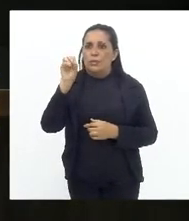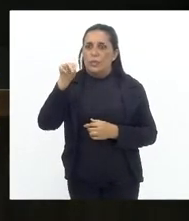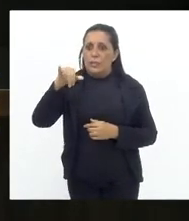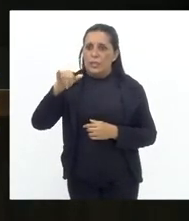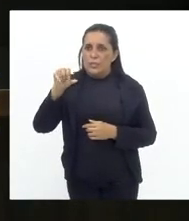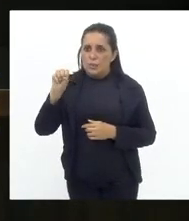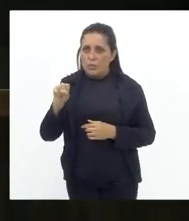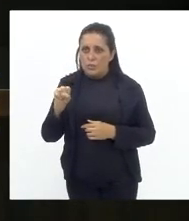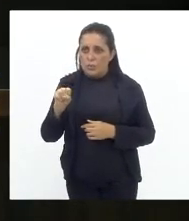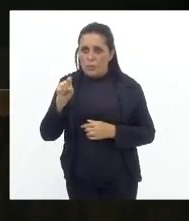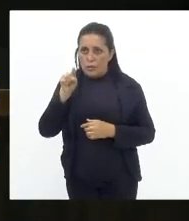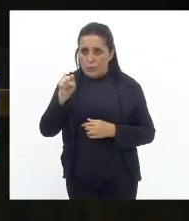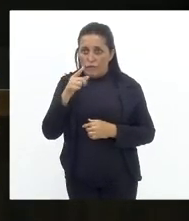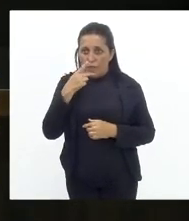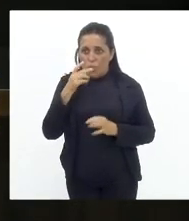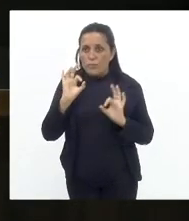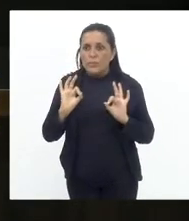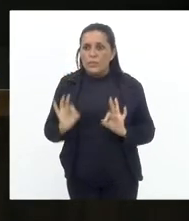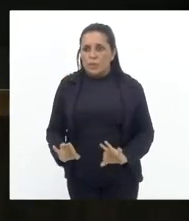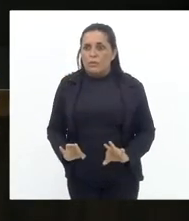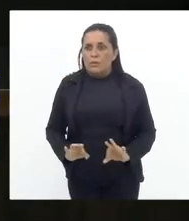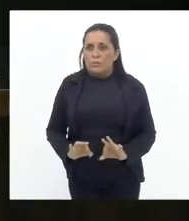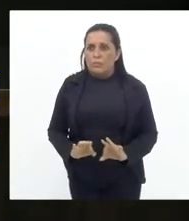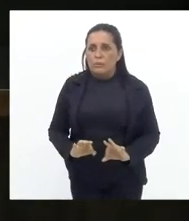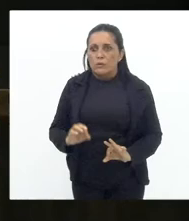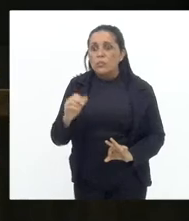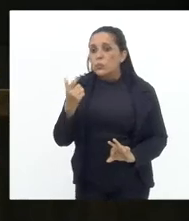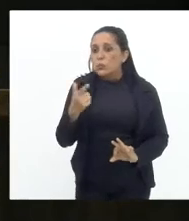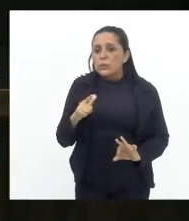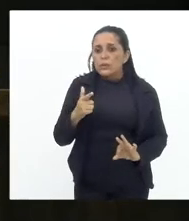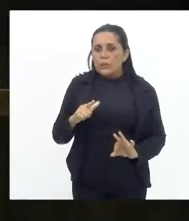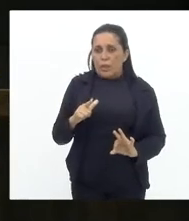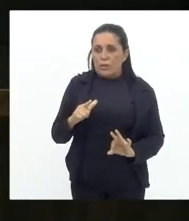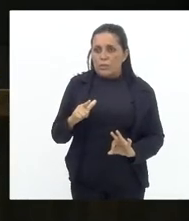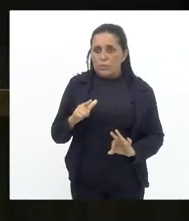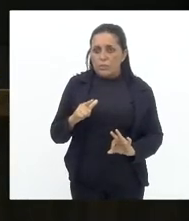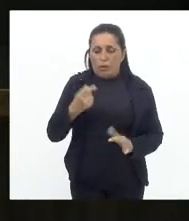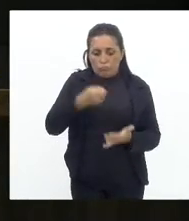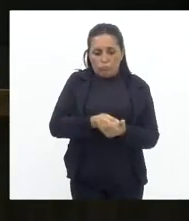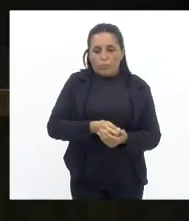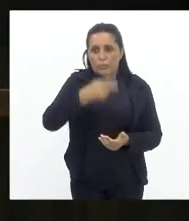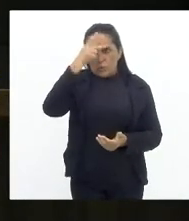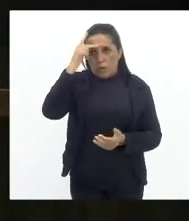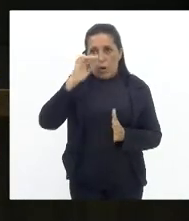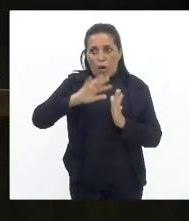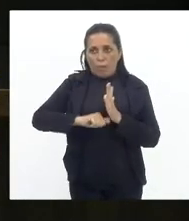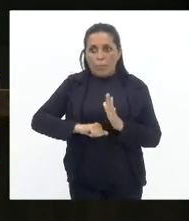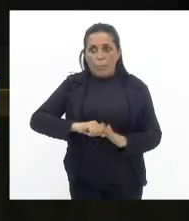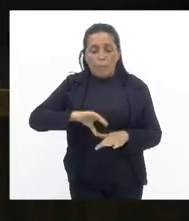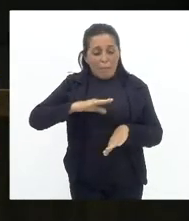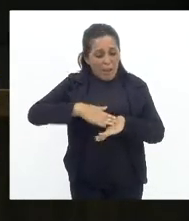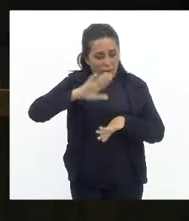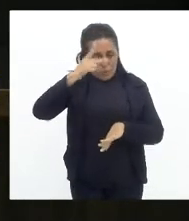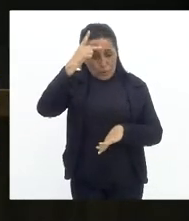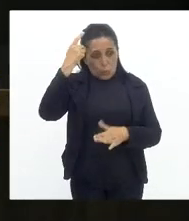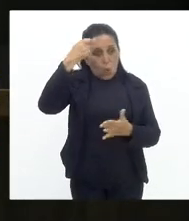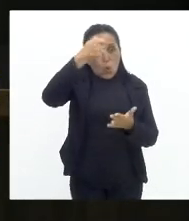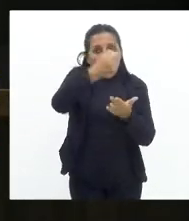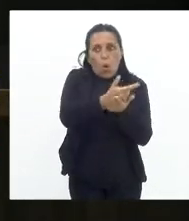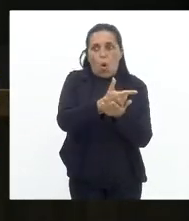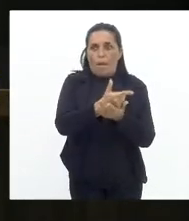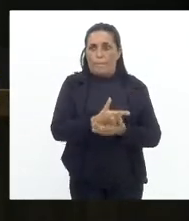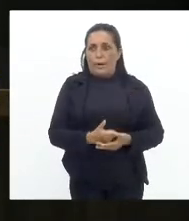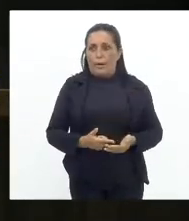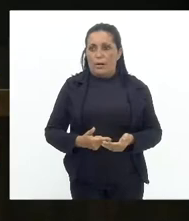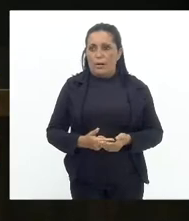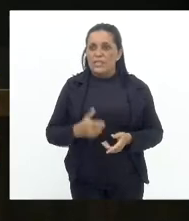falou vossa excelência falou certo não tem que punir só quem rouba os cabos muito mais quem compra esses cabos